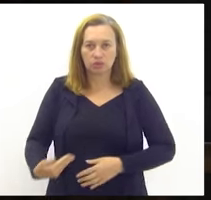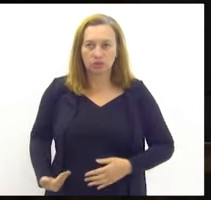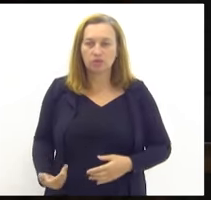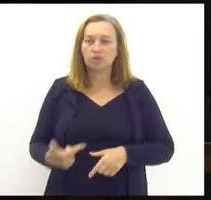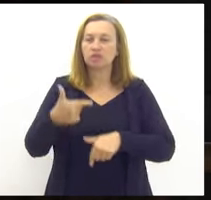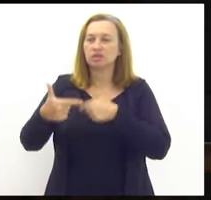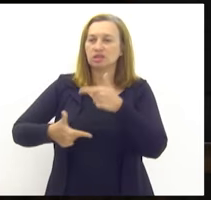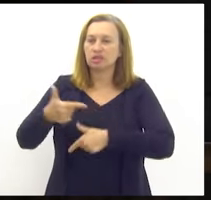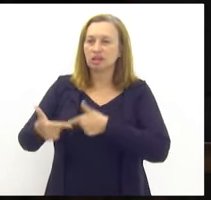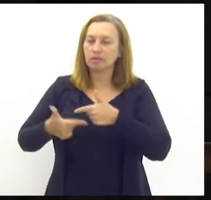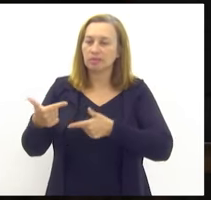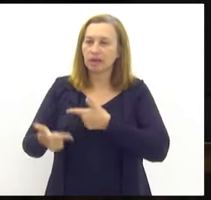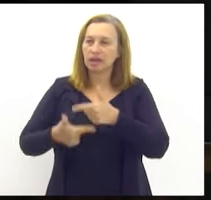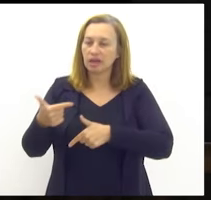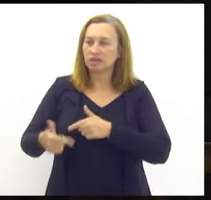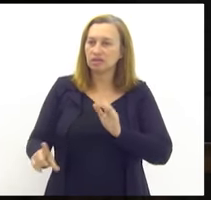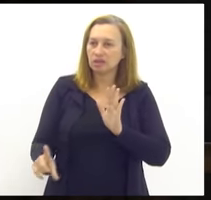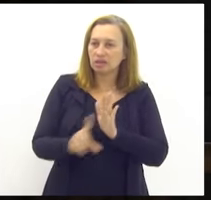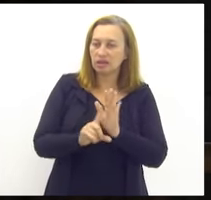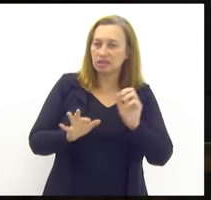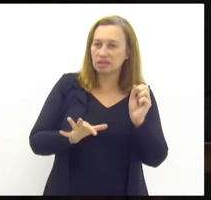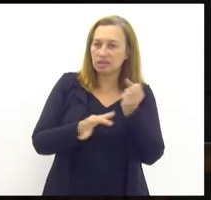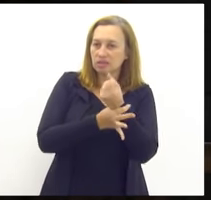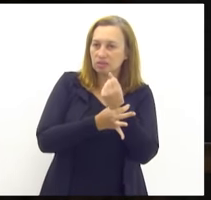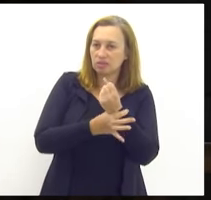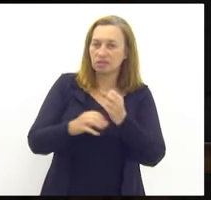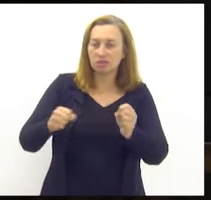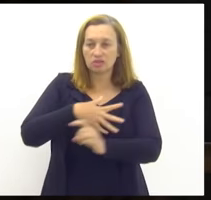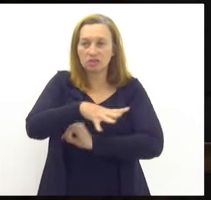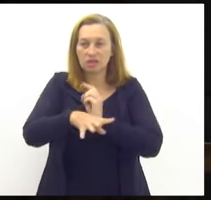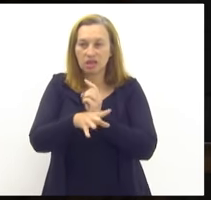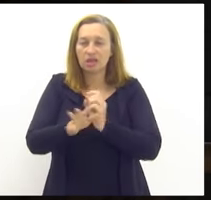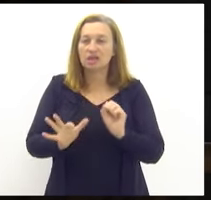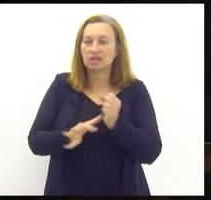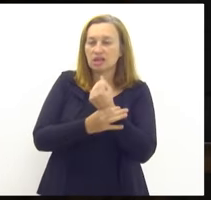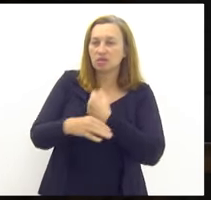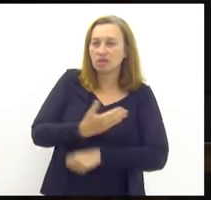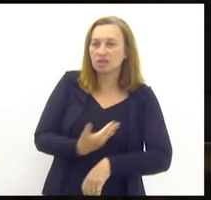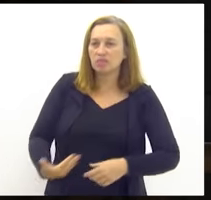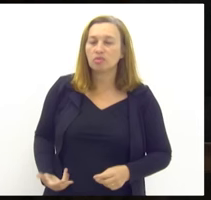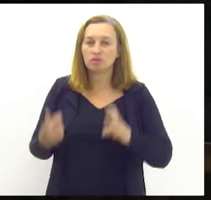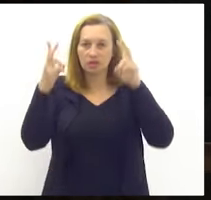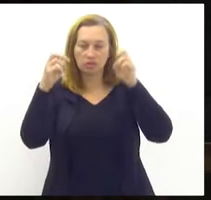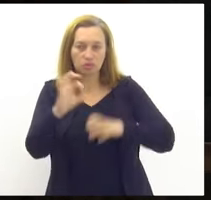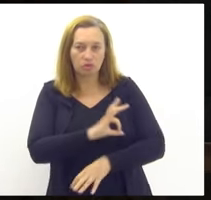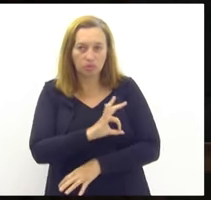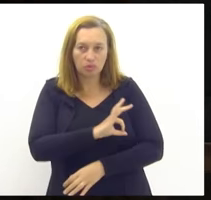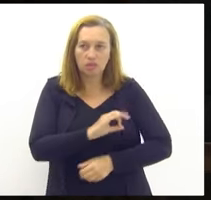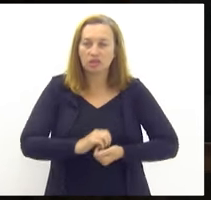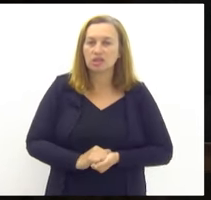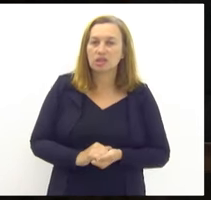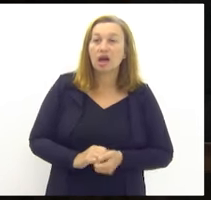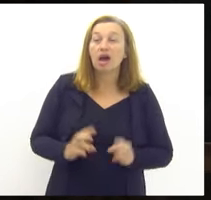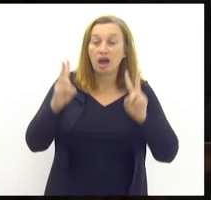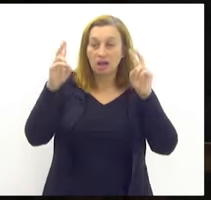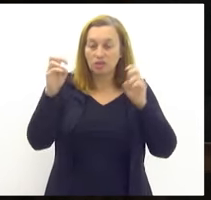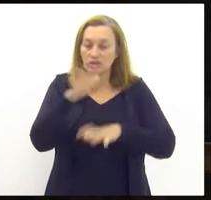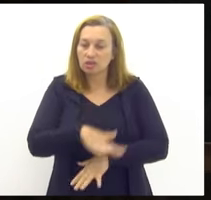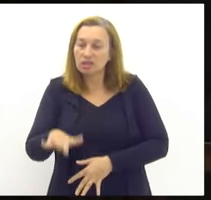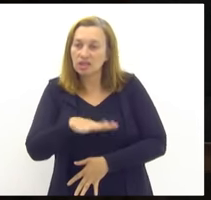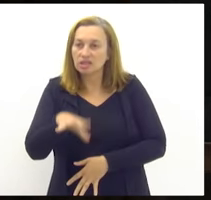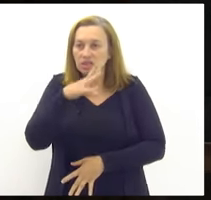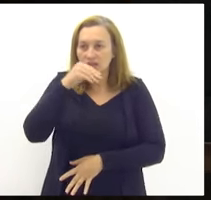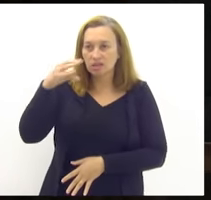trabalho legislação social e Seguridade Social segurança pública e assuntos de polícia assuntos da criança do